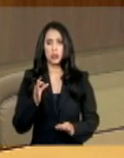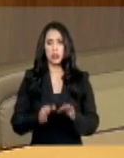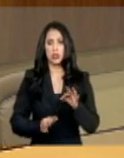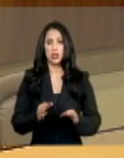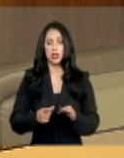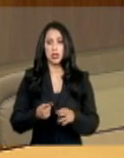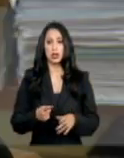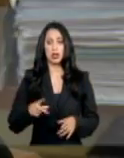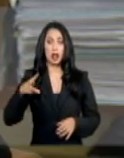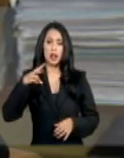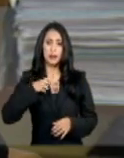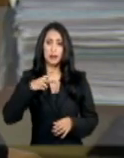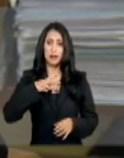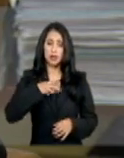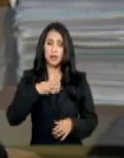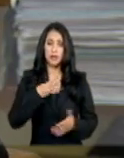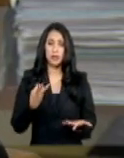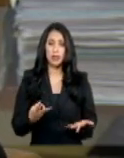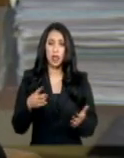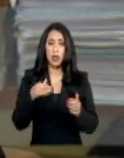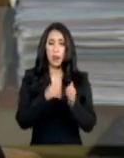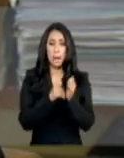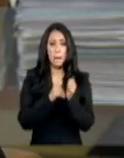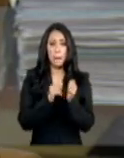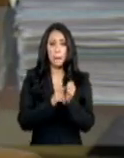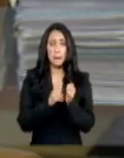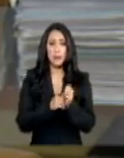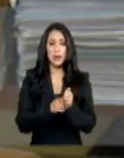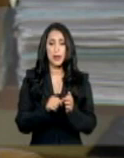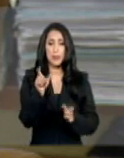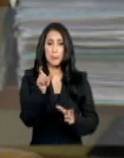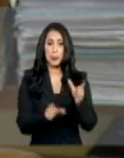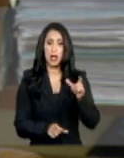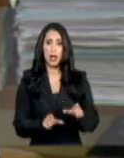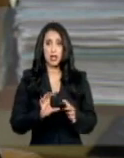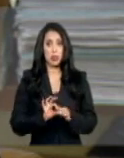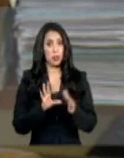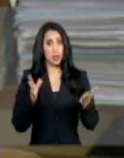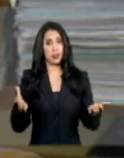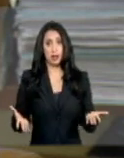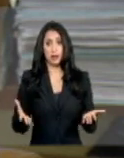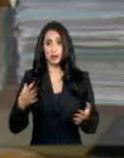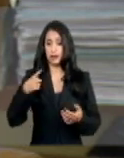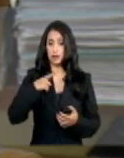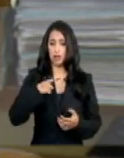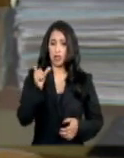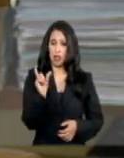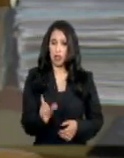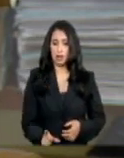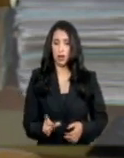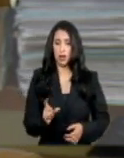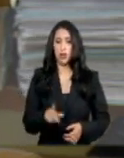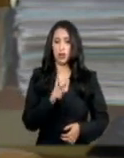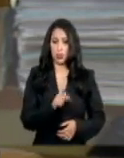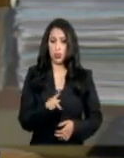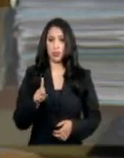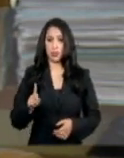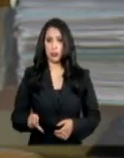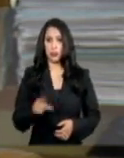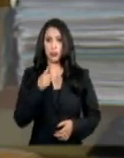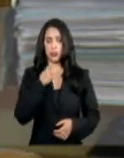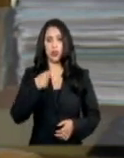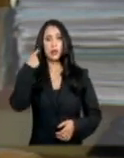da privacidade pessoais e da própria liberdade individual esse eminente professor e